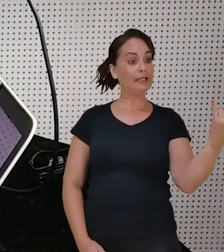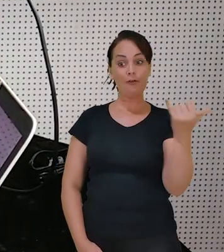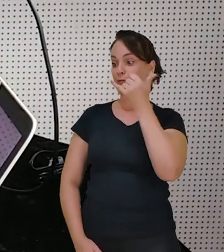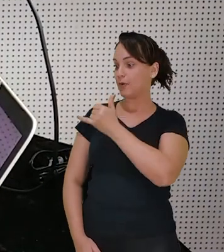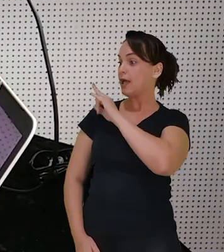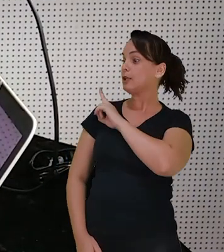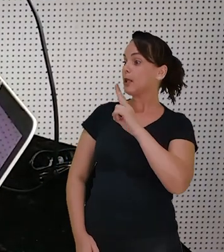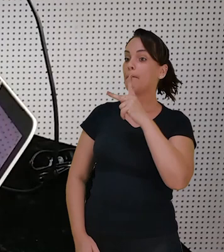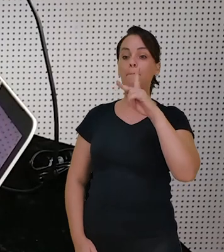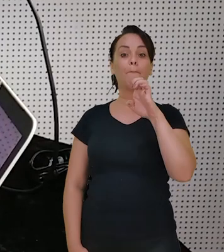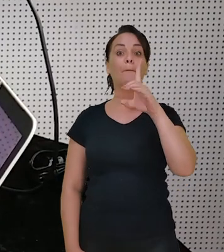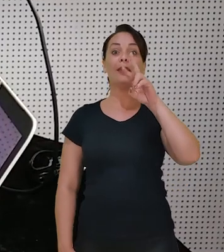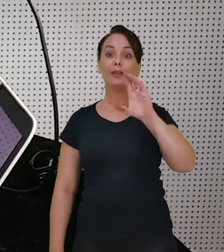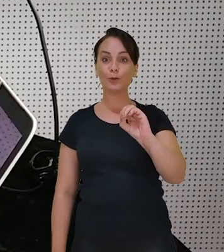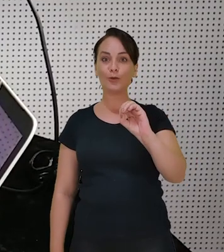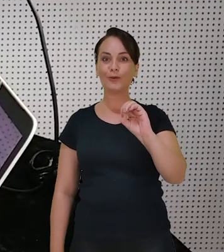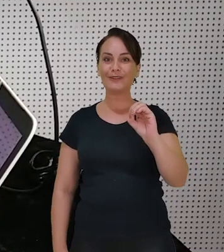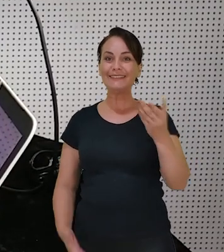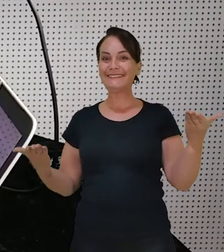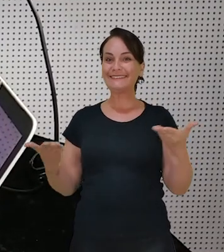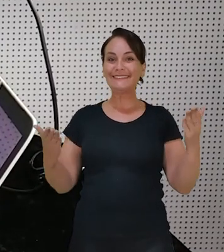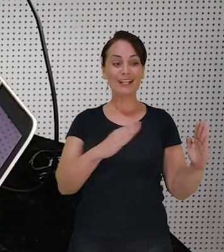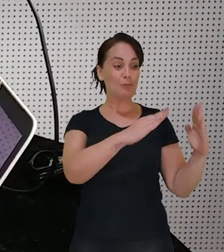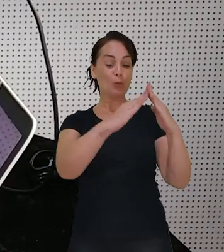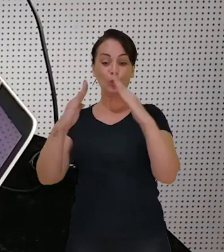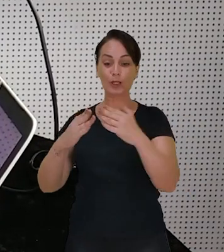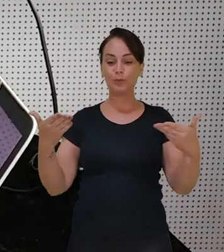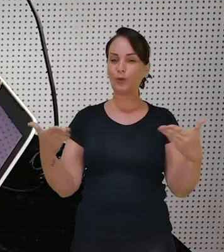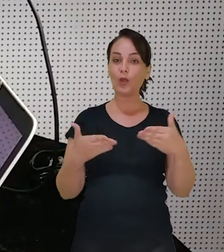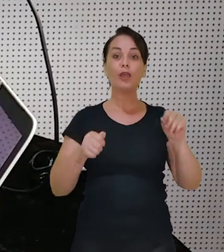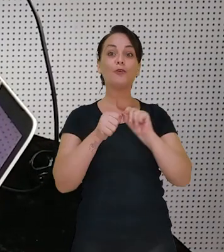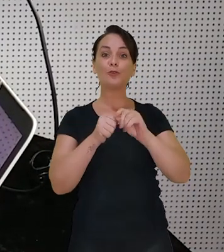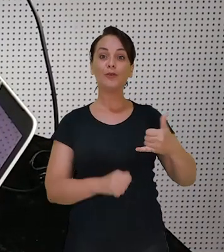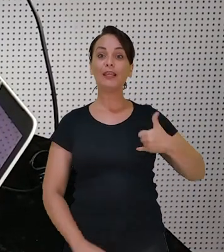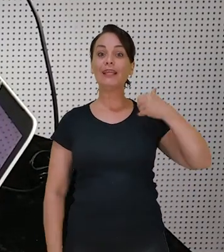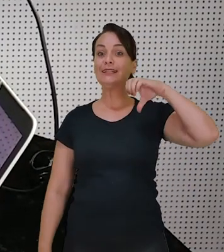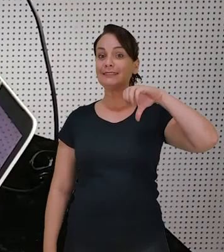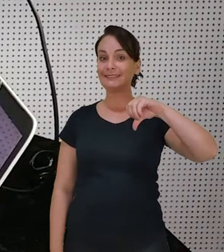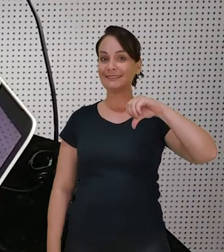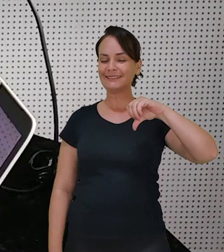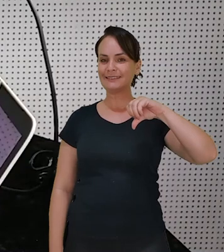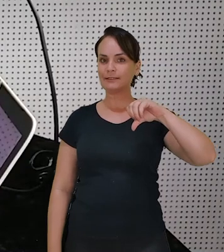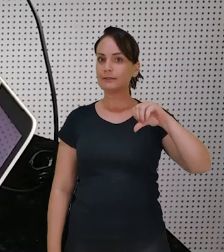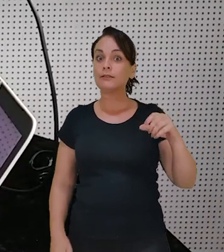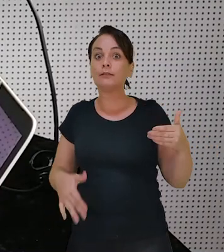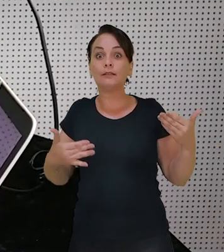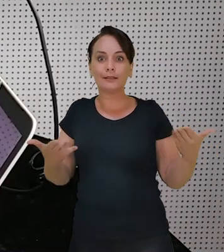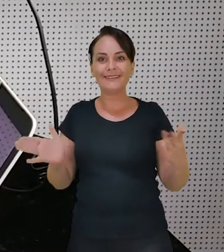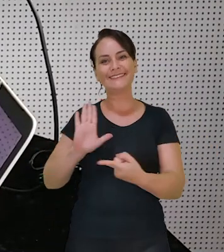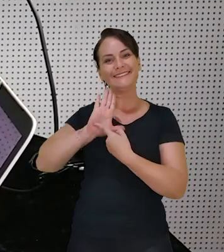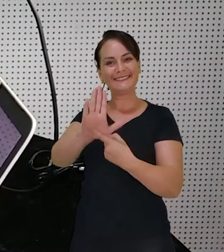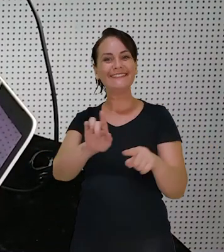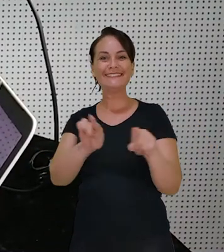que seu nome é Pedro. Acabamos de nos mudar. Ele fez 9 anos. Ah, então me apresentei